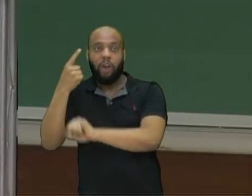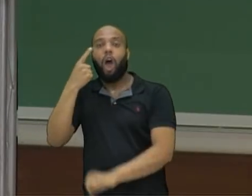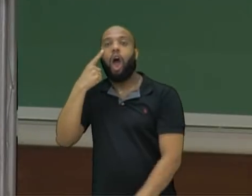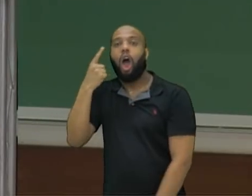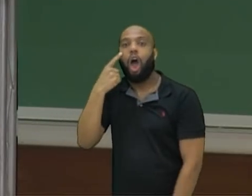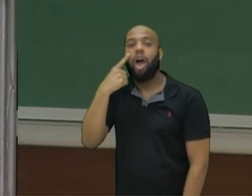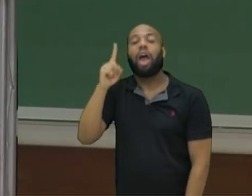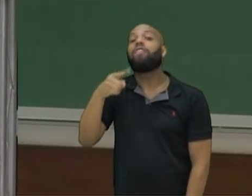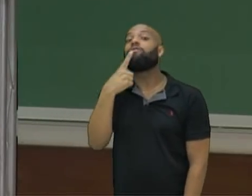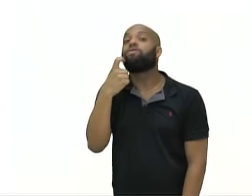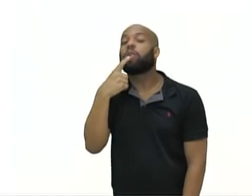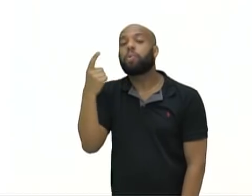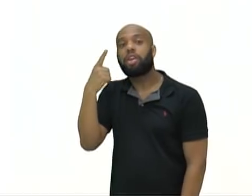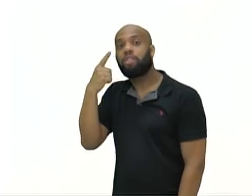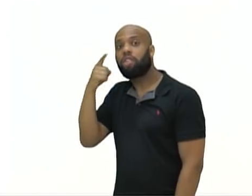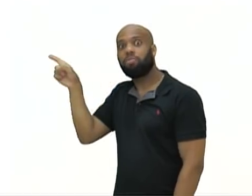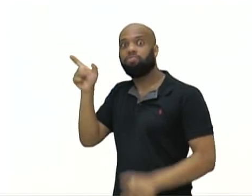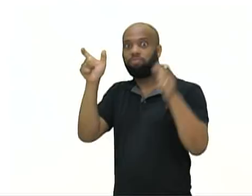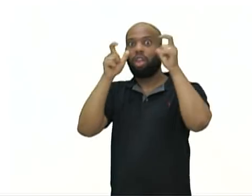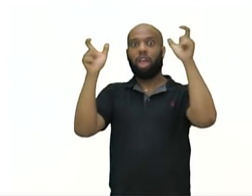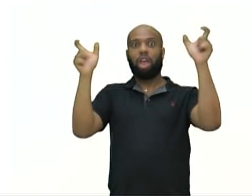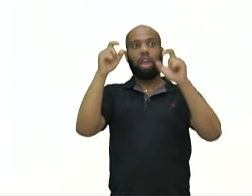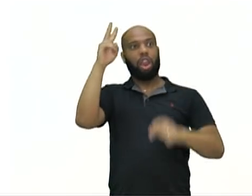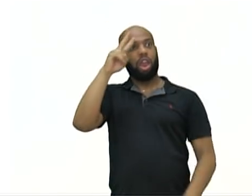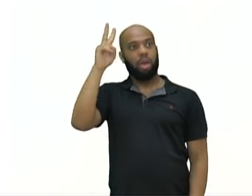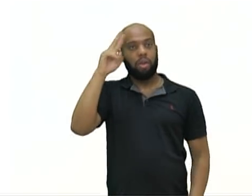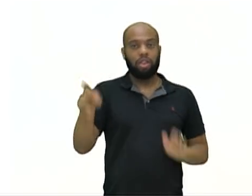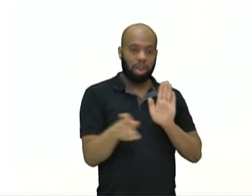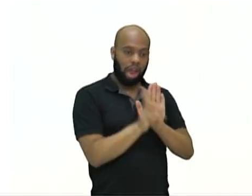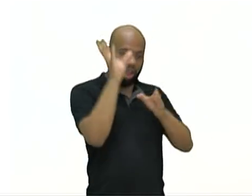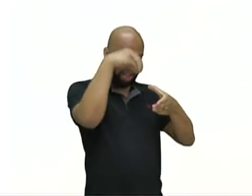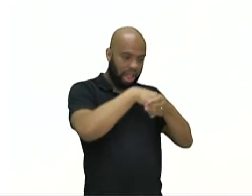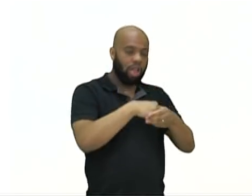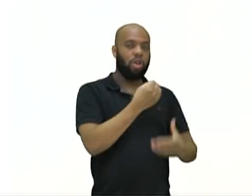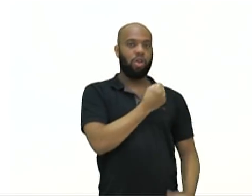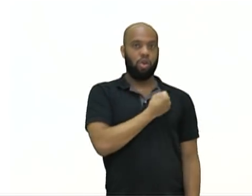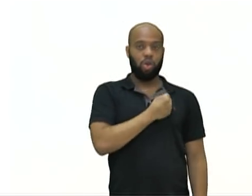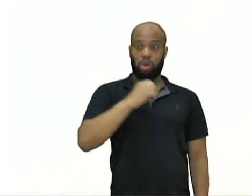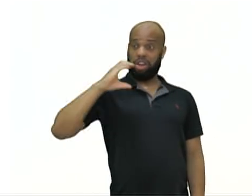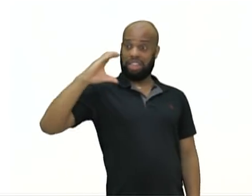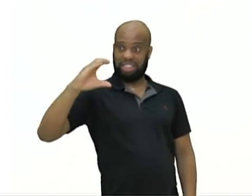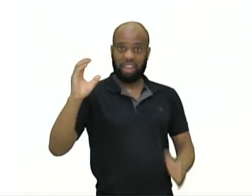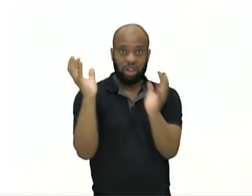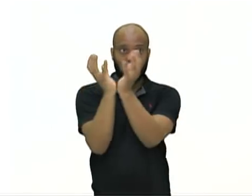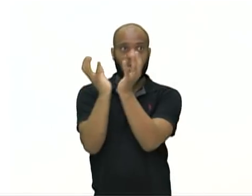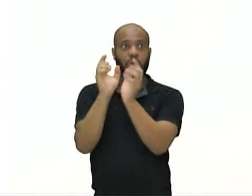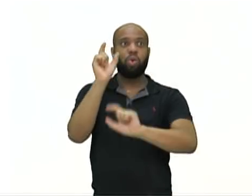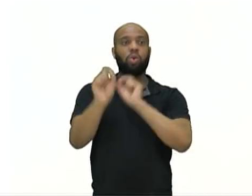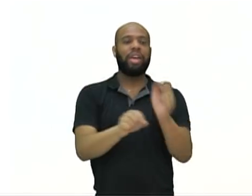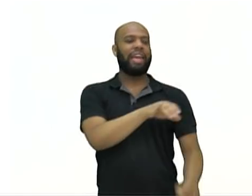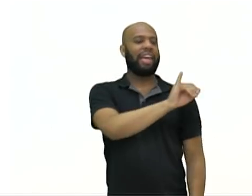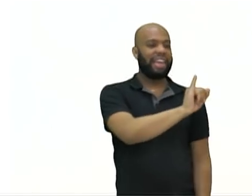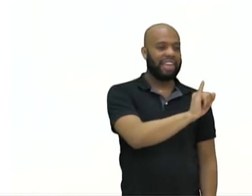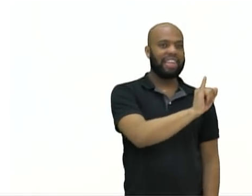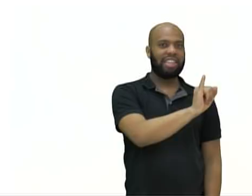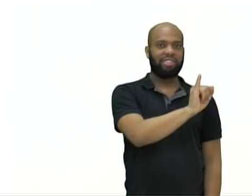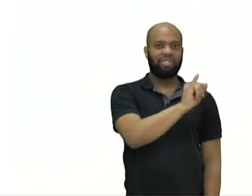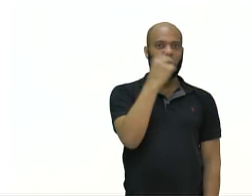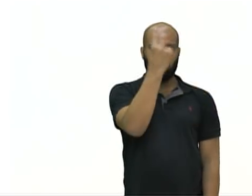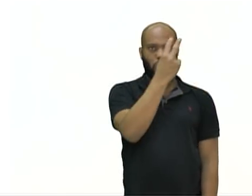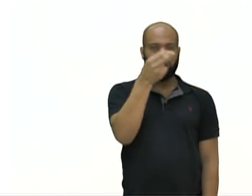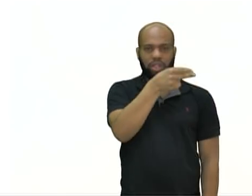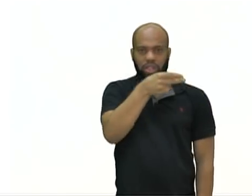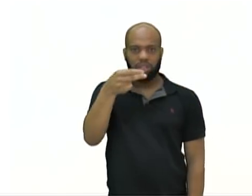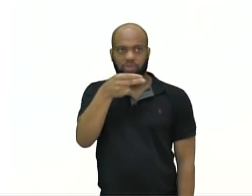vocês, para a gente também retomar de que nos números complexos, nesse conjunto, nós consideramos que I ao quadrado